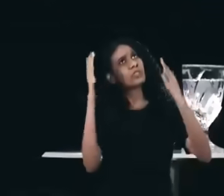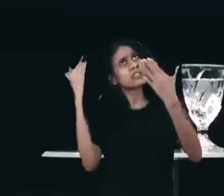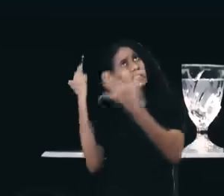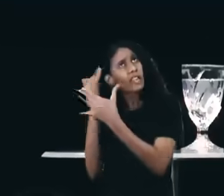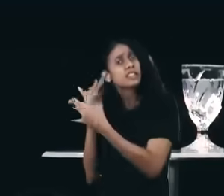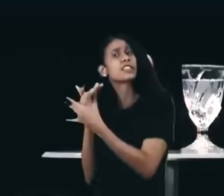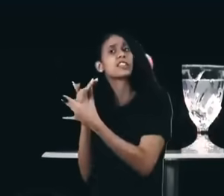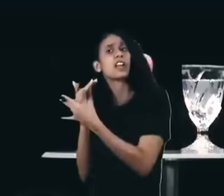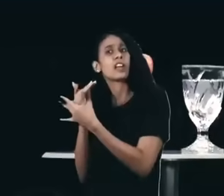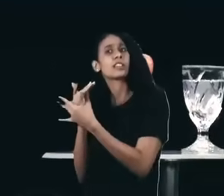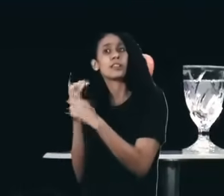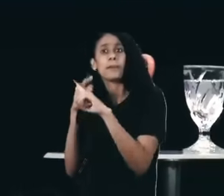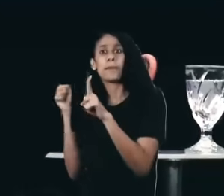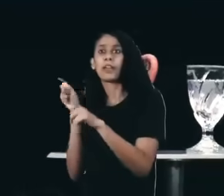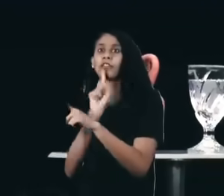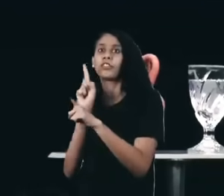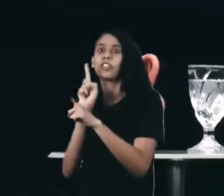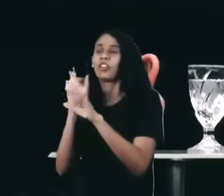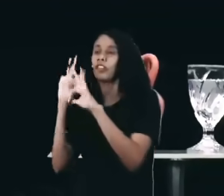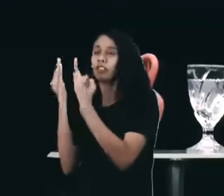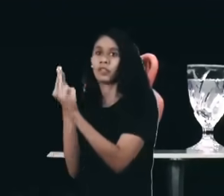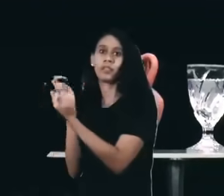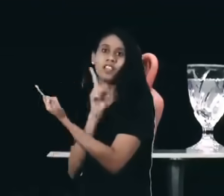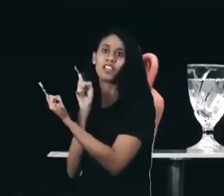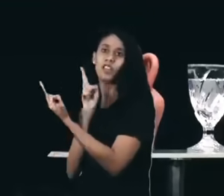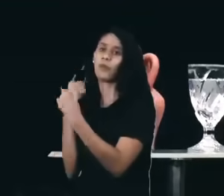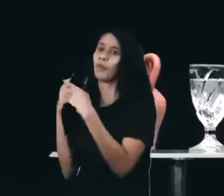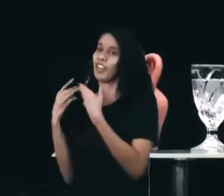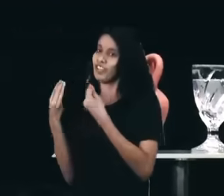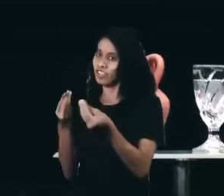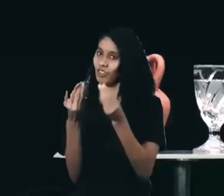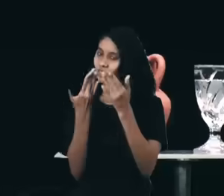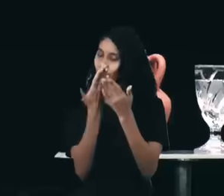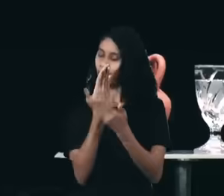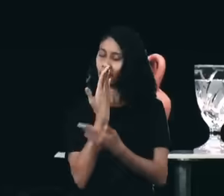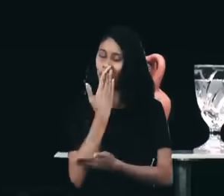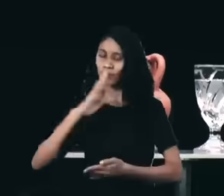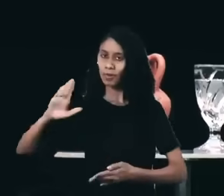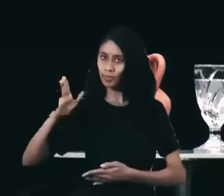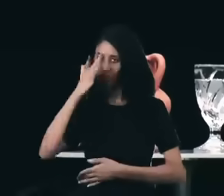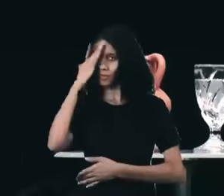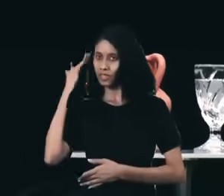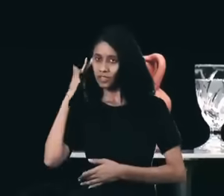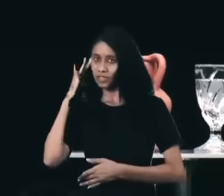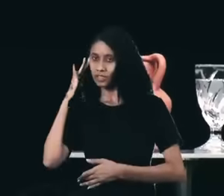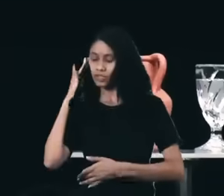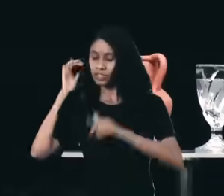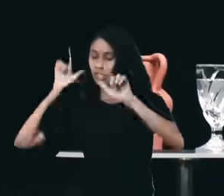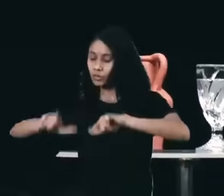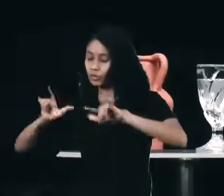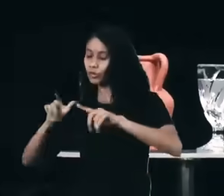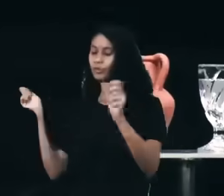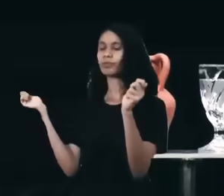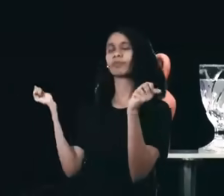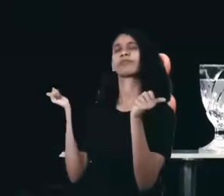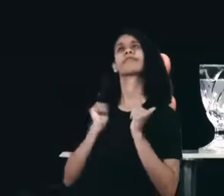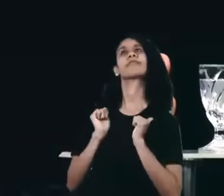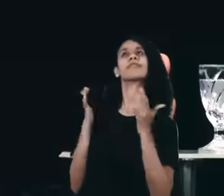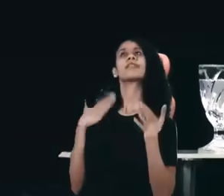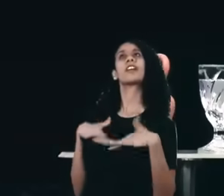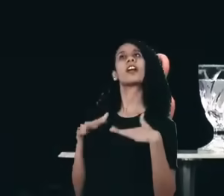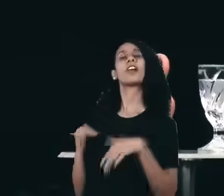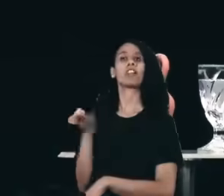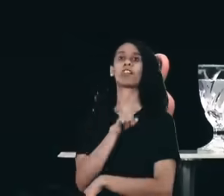mas ele não nasceu. Por quê? Porque Deus não dá promessa para quem está fora, para quem está na sua zona de conforto.